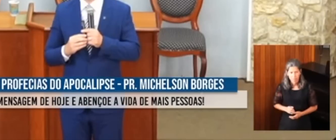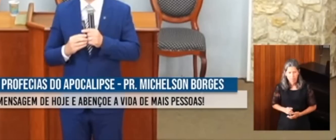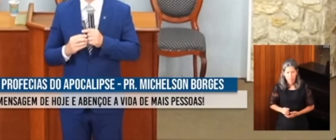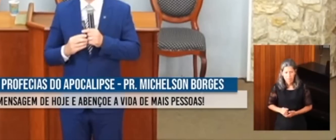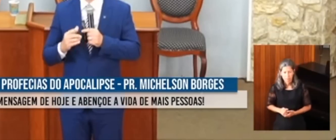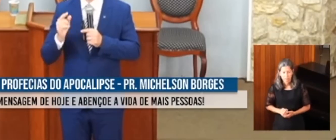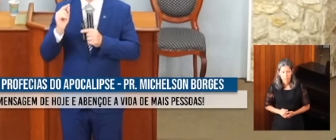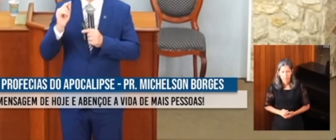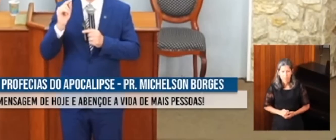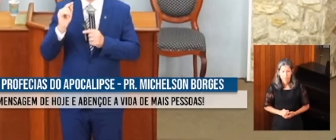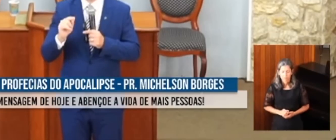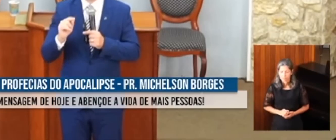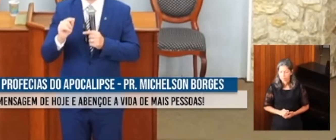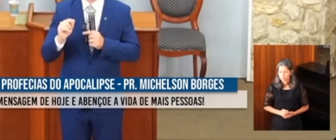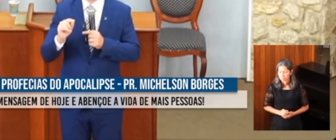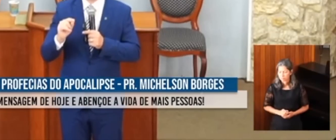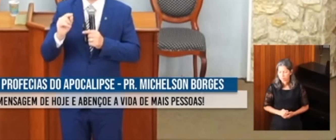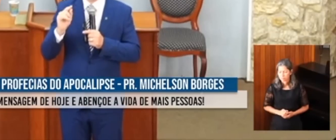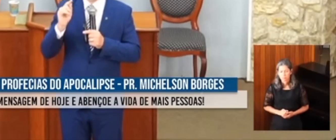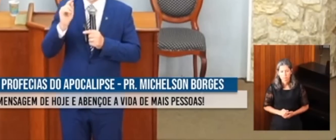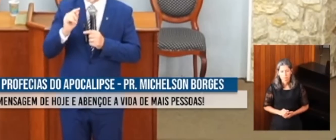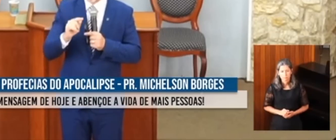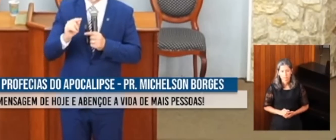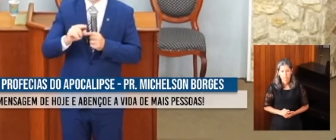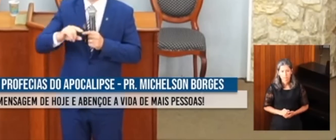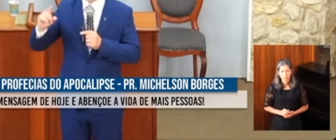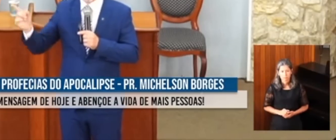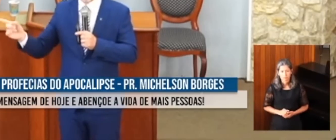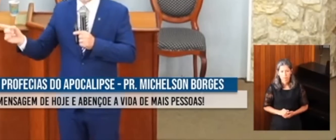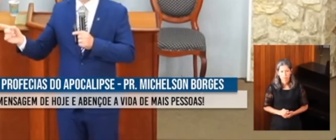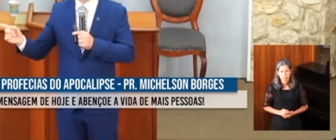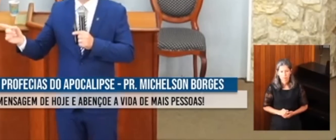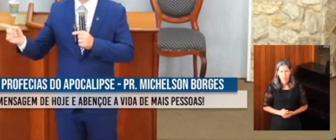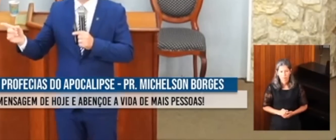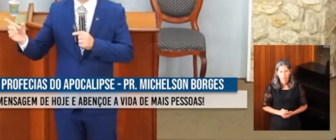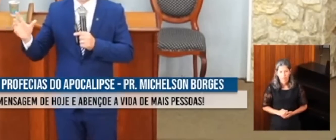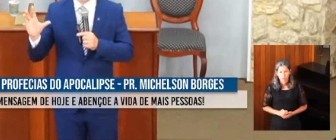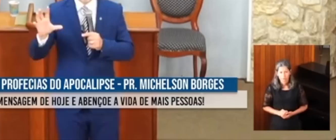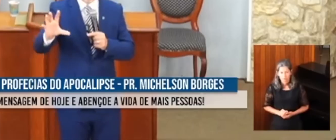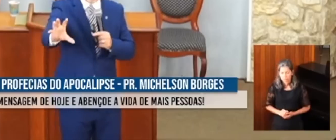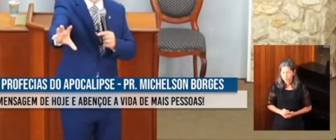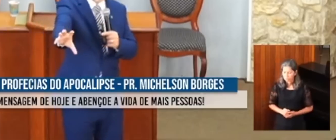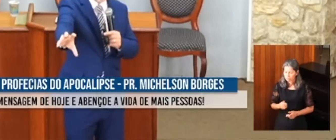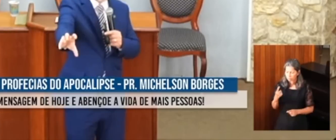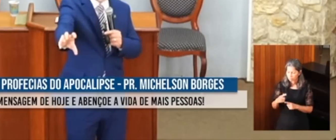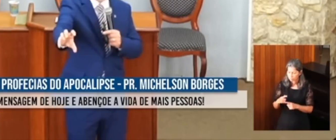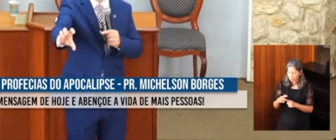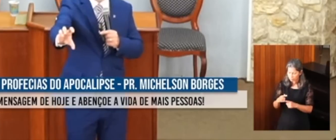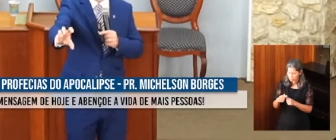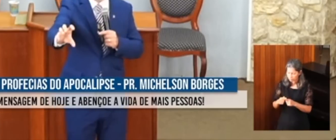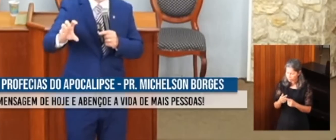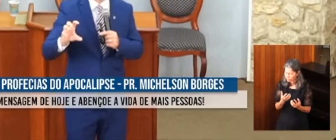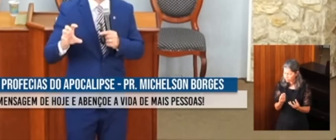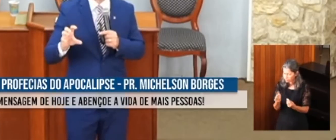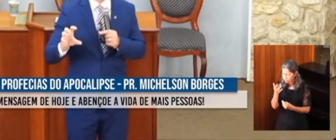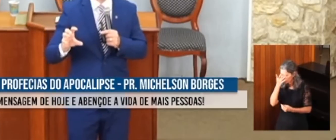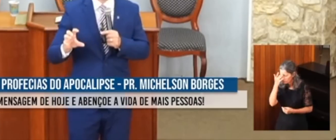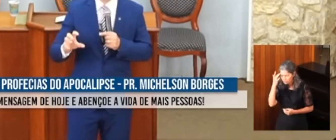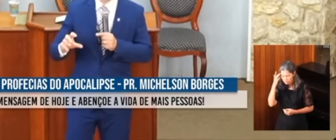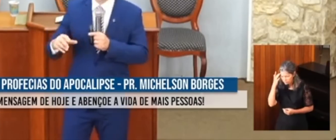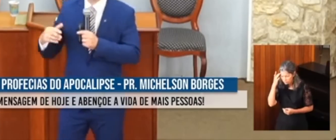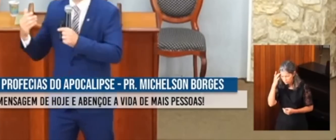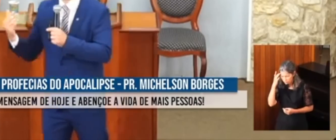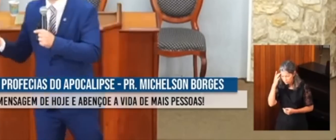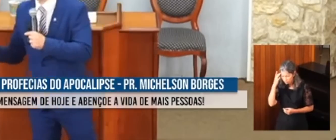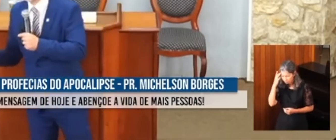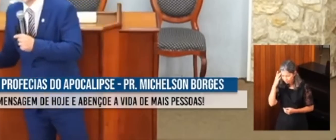com o título Da besta do mar, da besta do abismo para a besta do mar. Muita gente fugindo da besta do abismo está